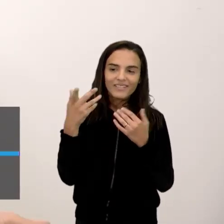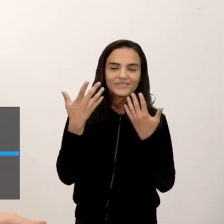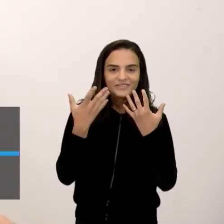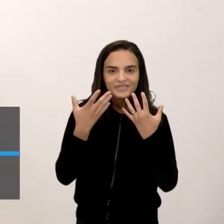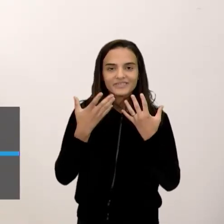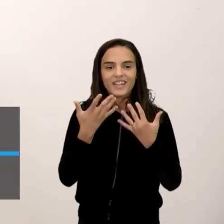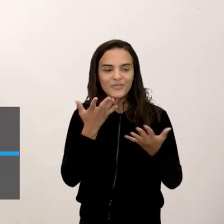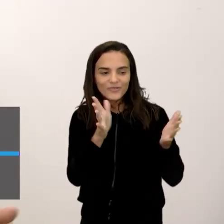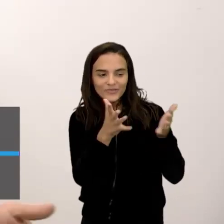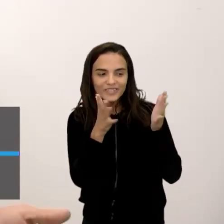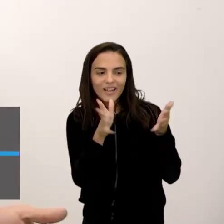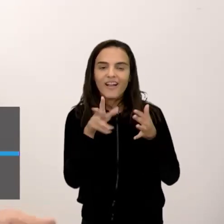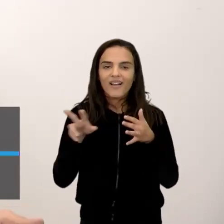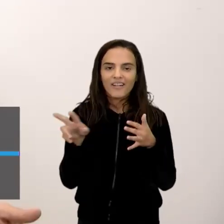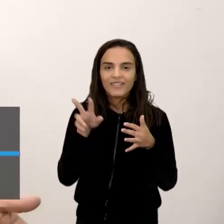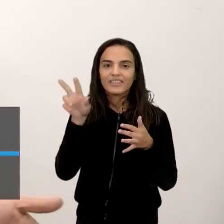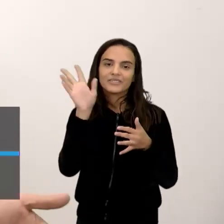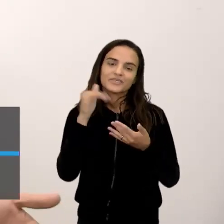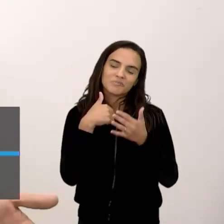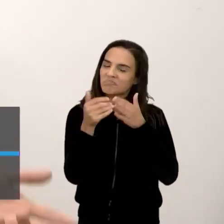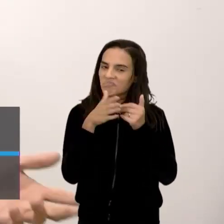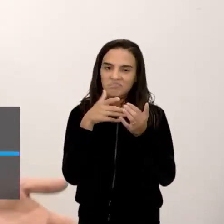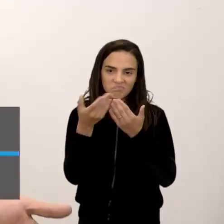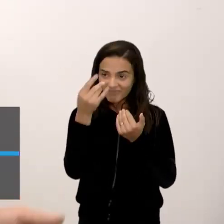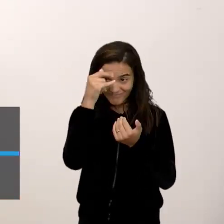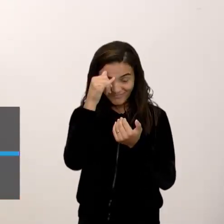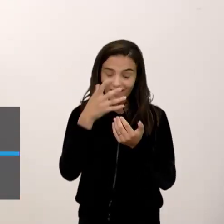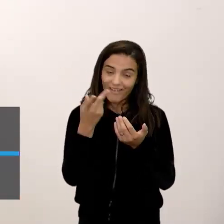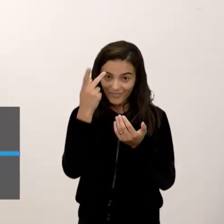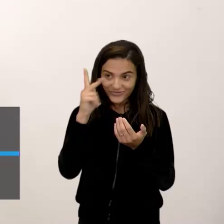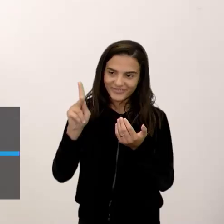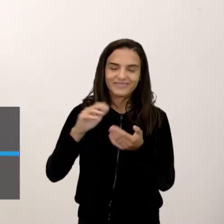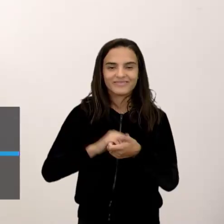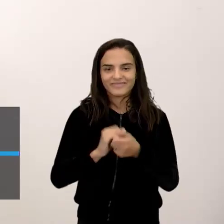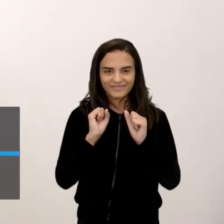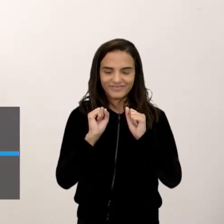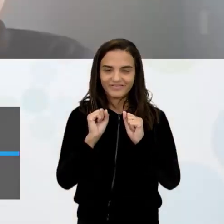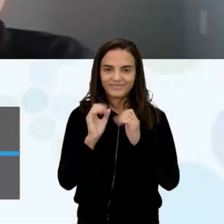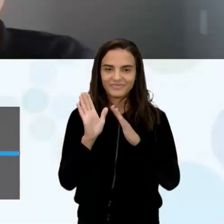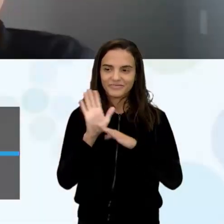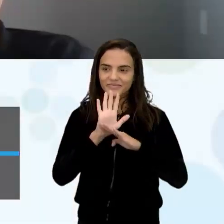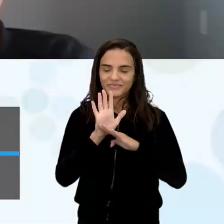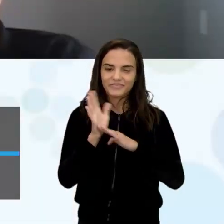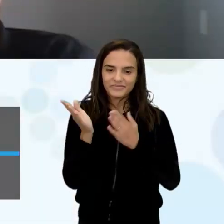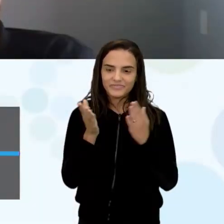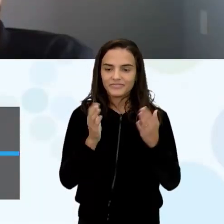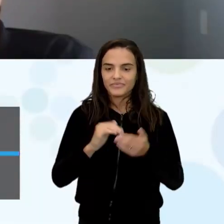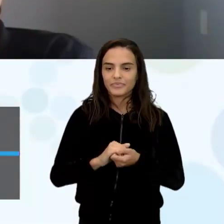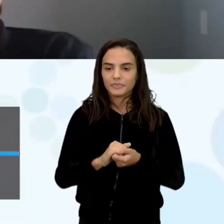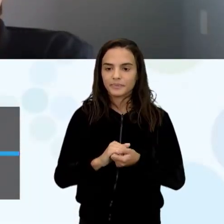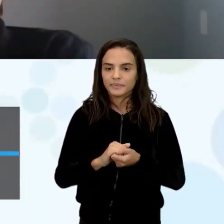de incentivo, de valorização, o que ele quiser dizer para os nossos professores. Cauê, a palavra é sua.